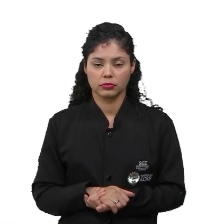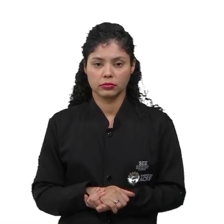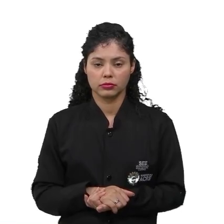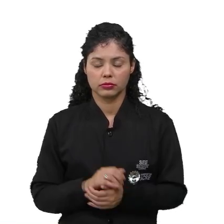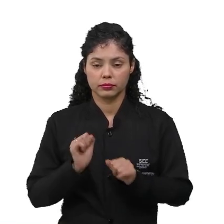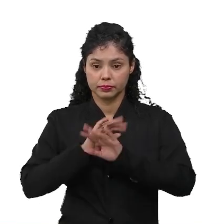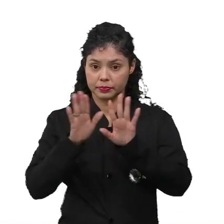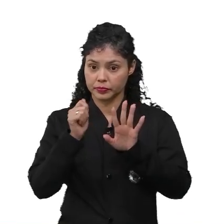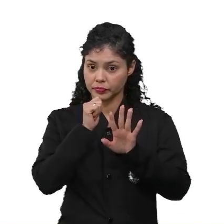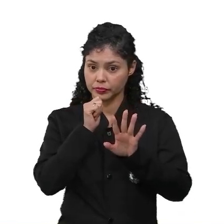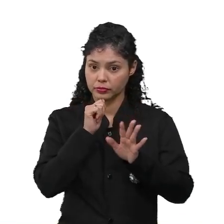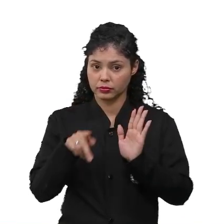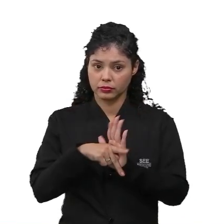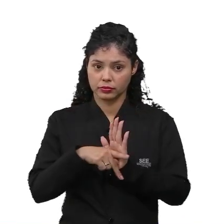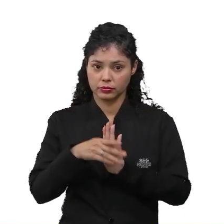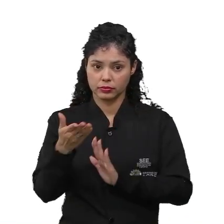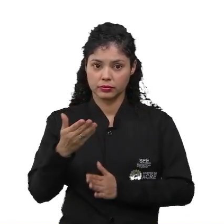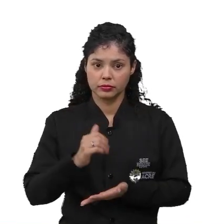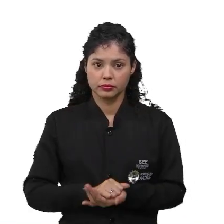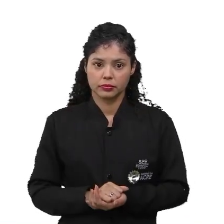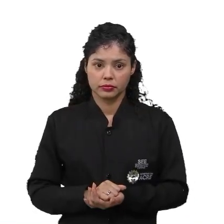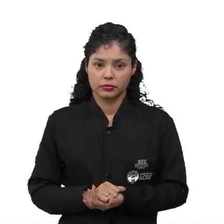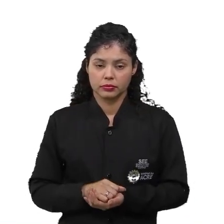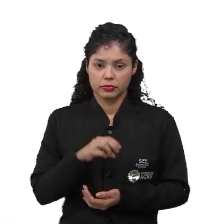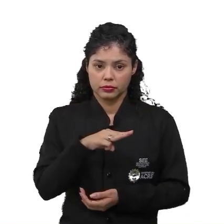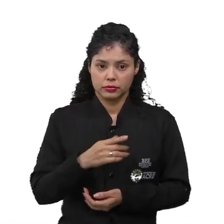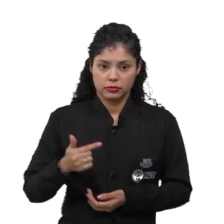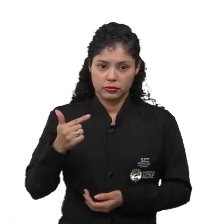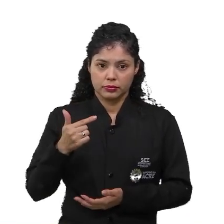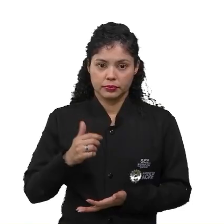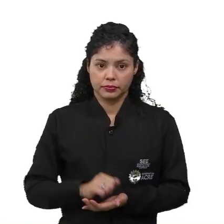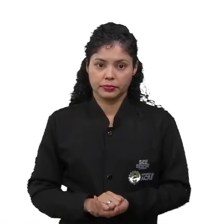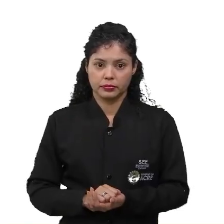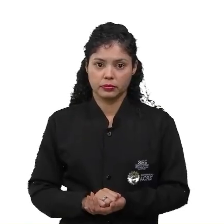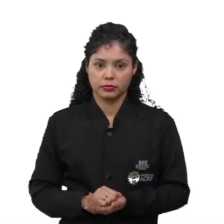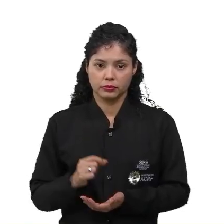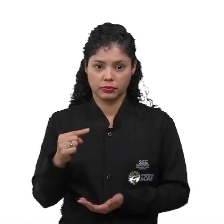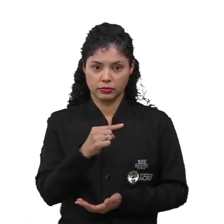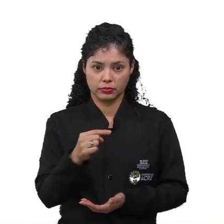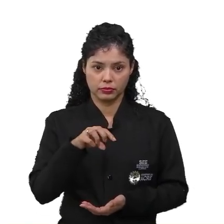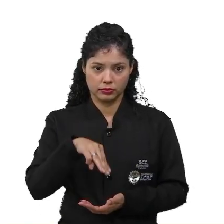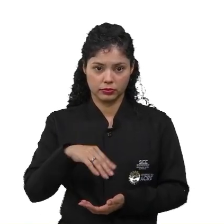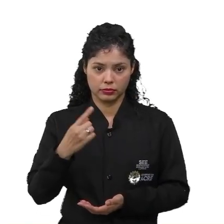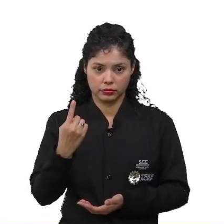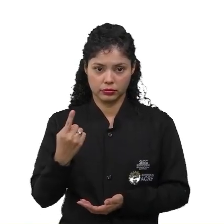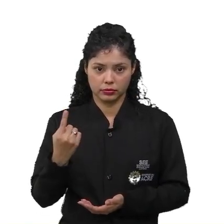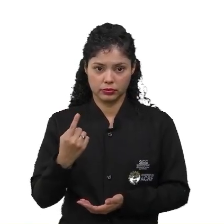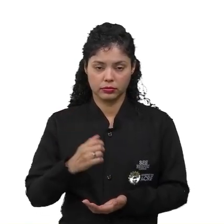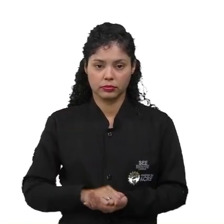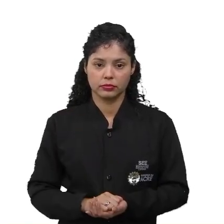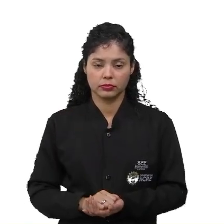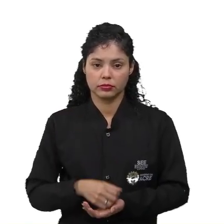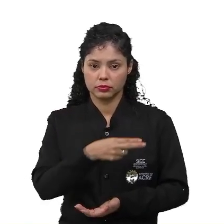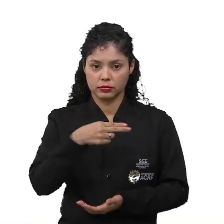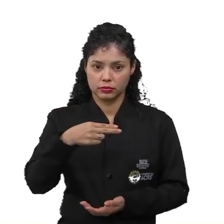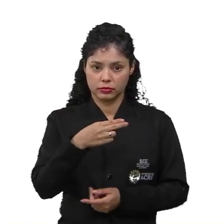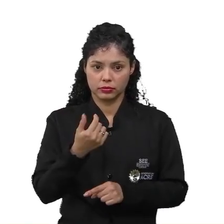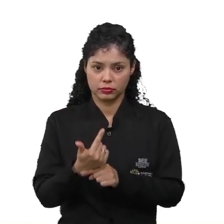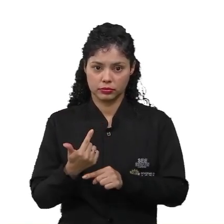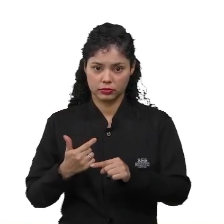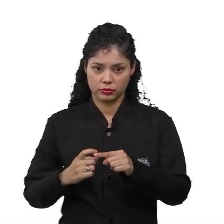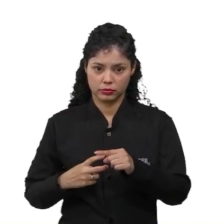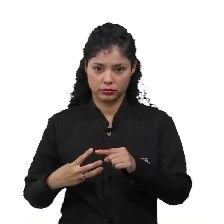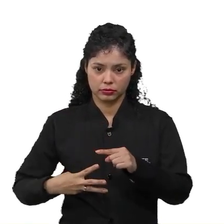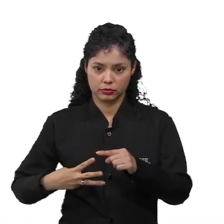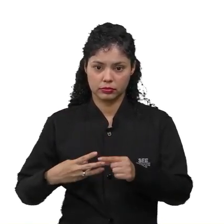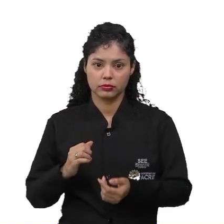nós nos situarmos. Lembrando que a magnitude M1 menos a M2 menos M1 é